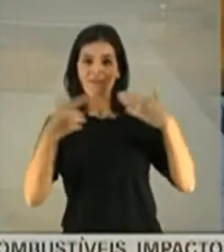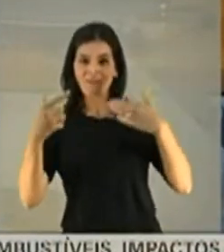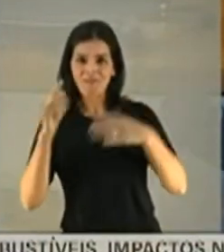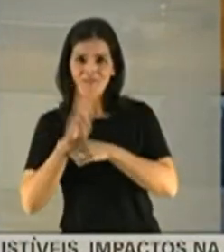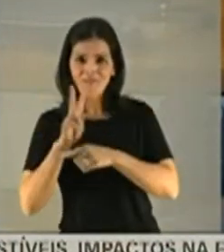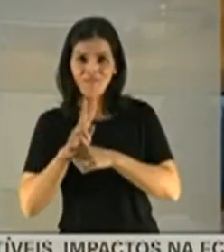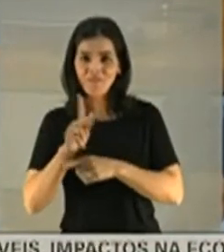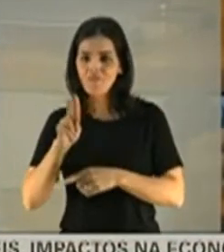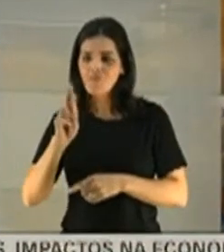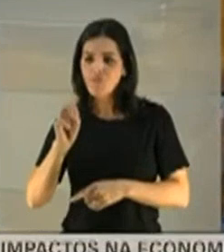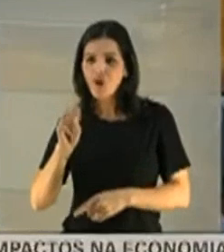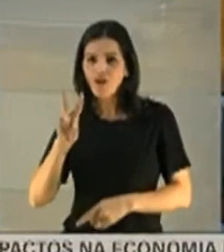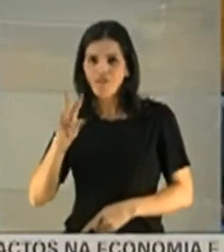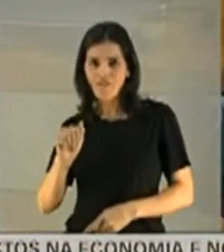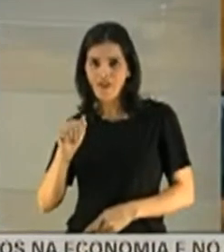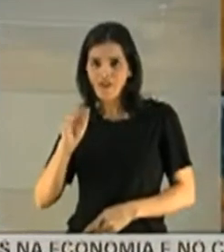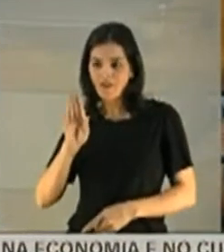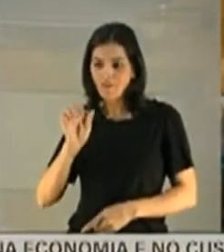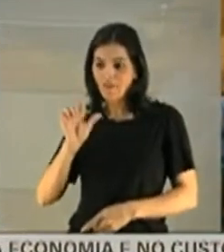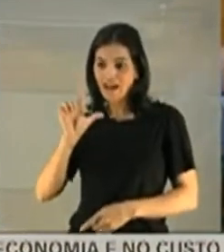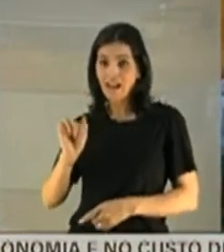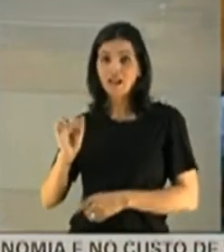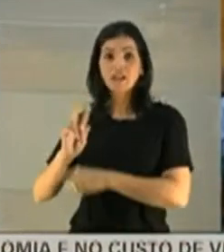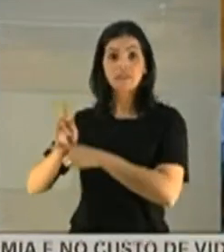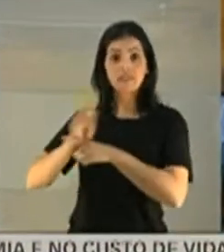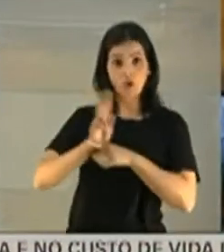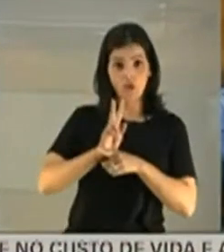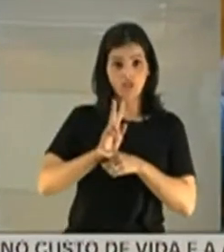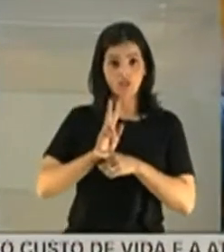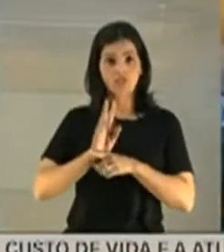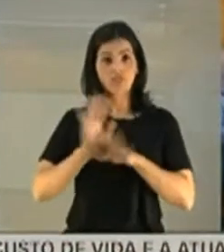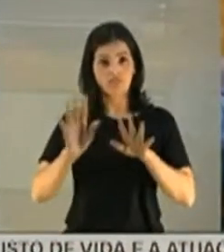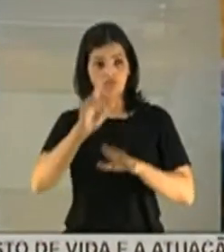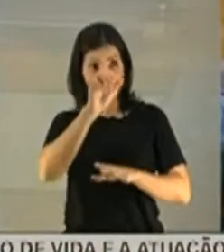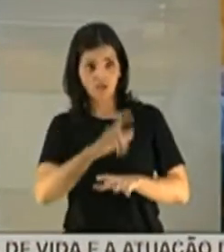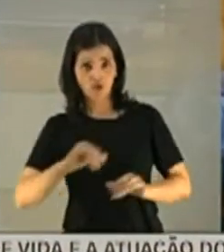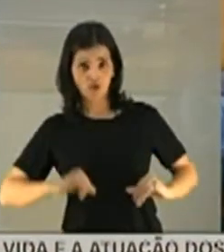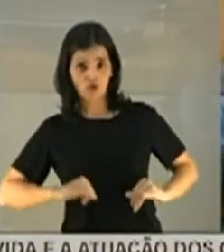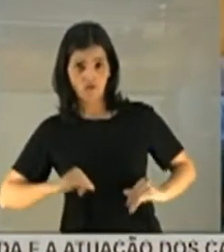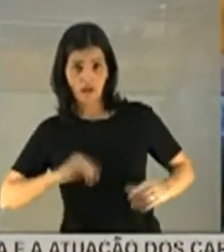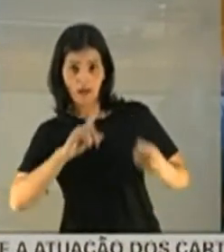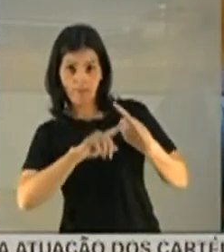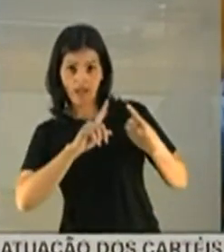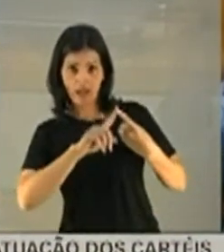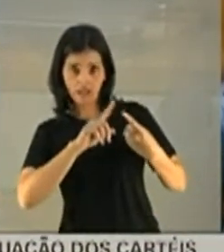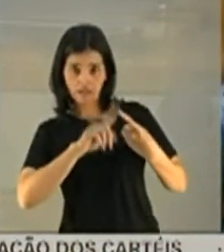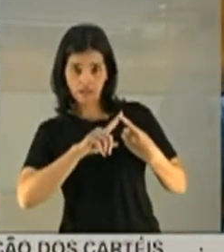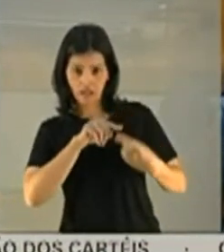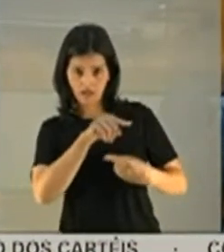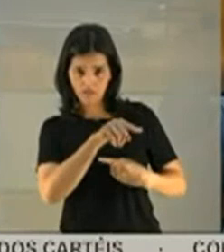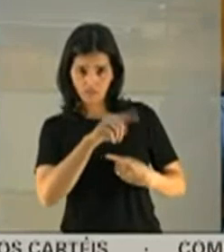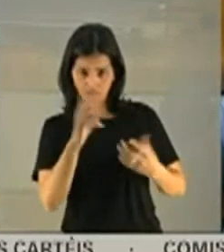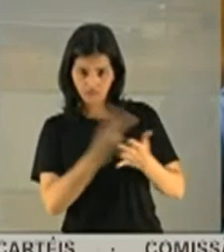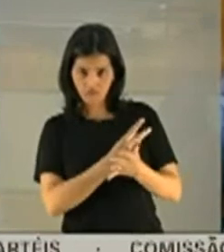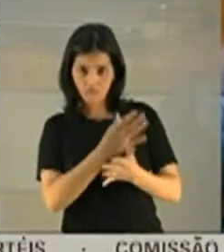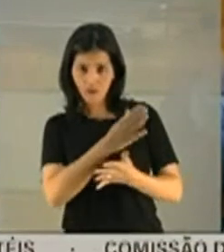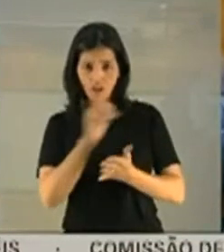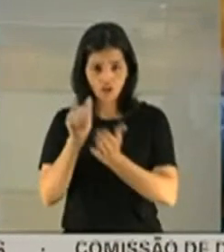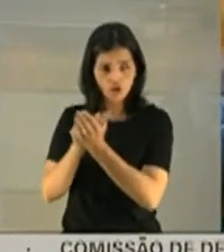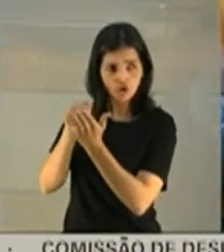está sofrendo alguma ameaça, o senhor já disse, mas registrou o boletim de